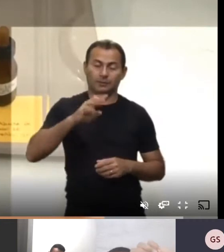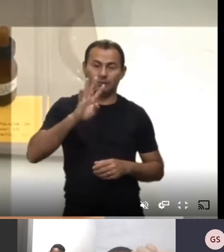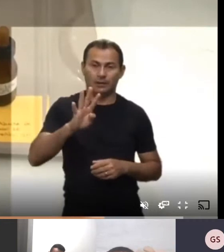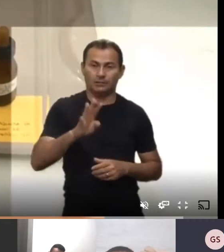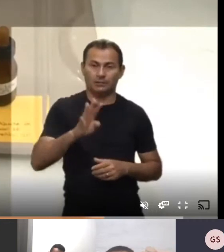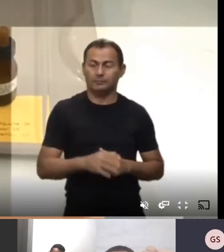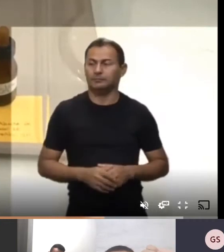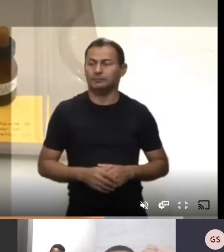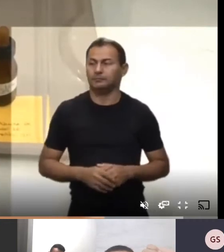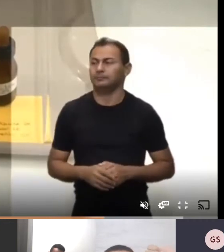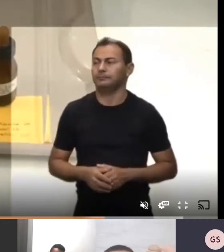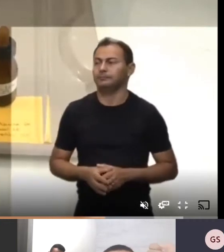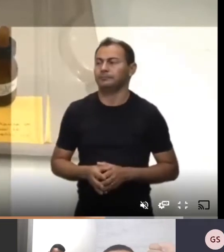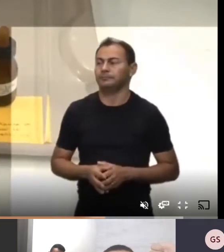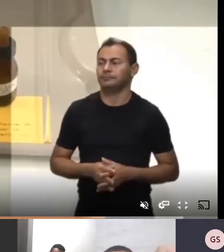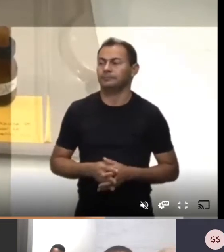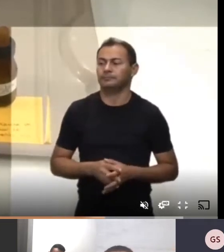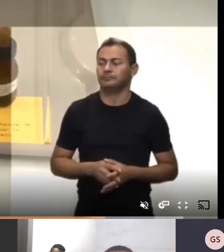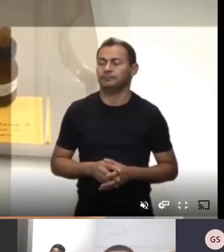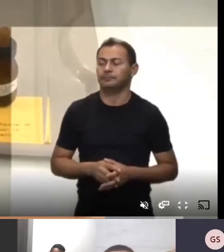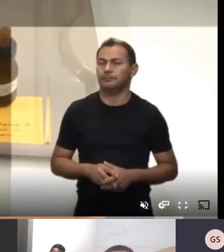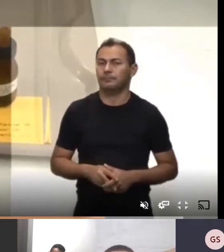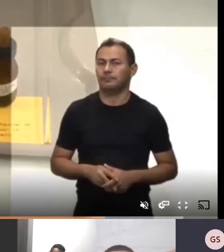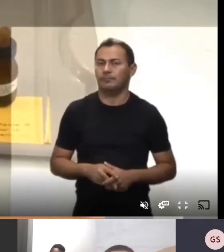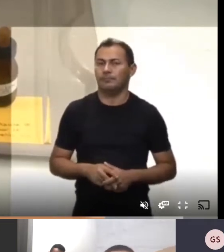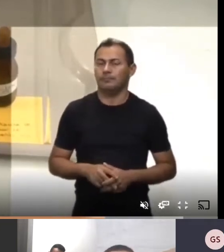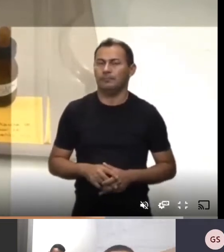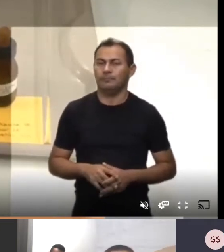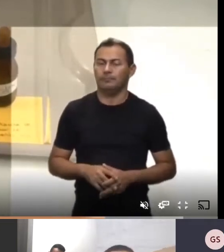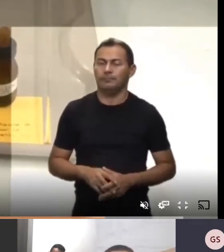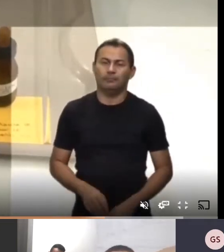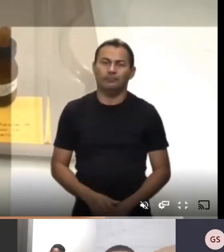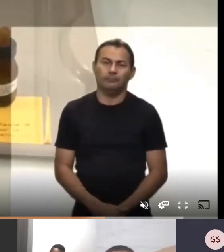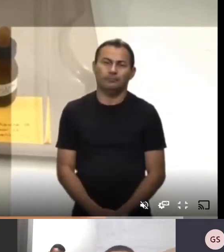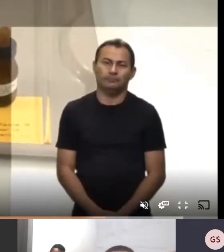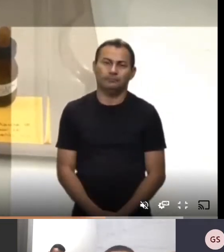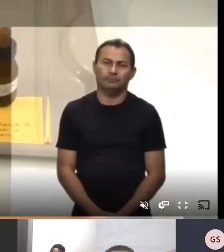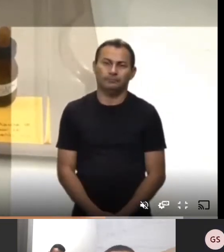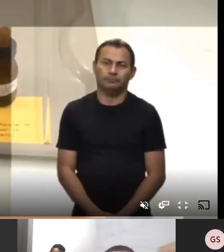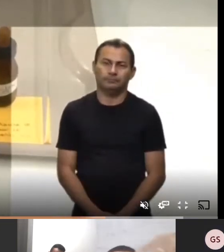dessa solução fosfato, né, com pH de 5,4